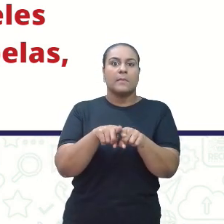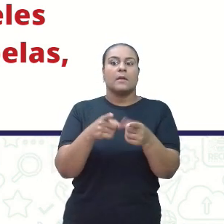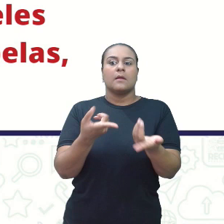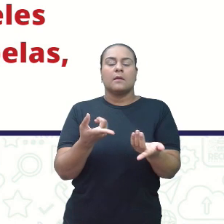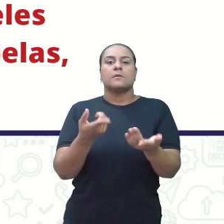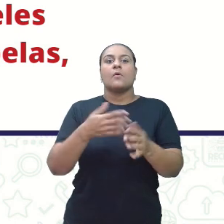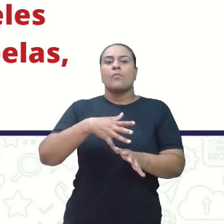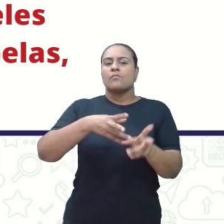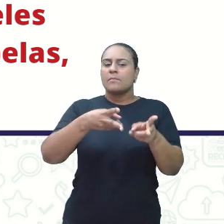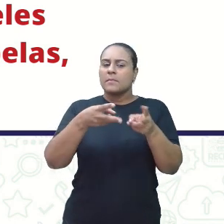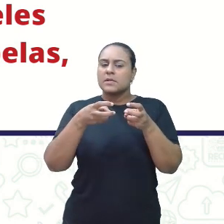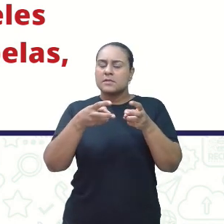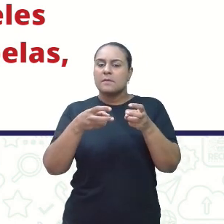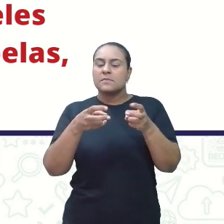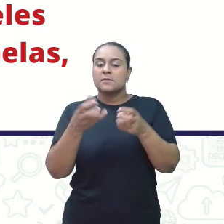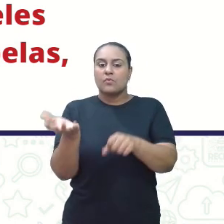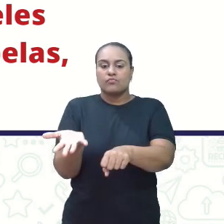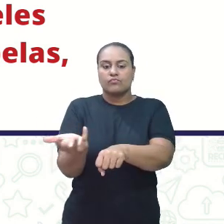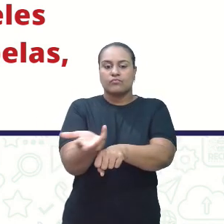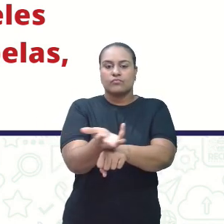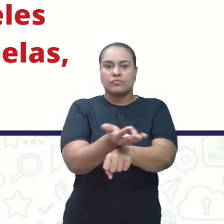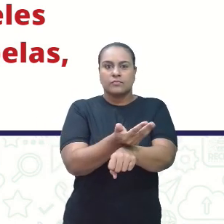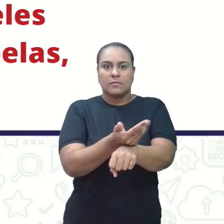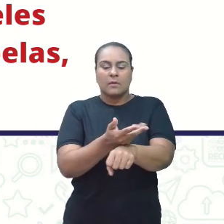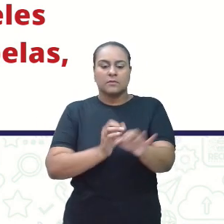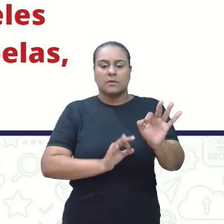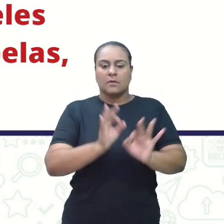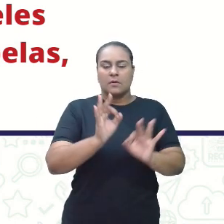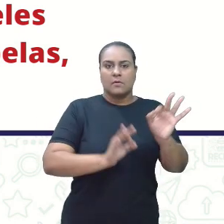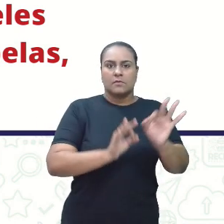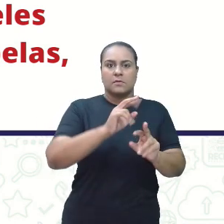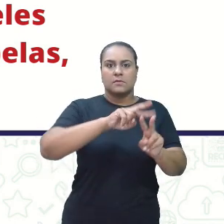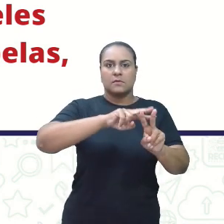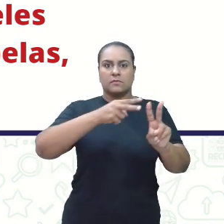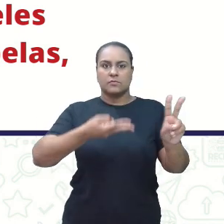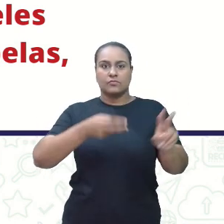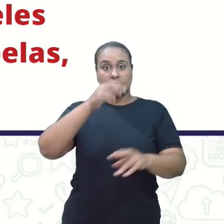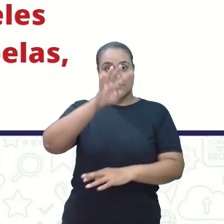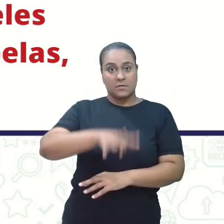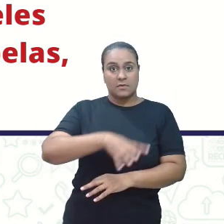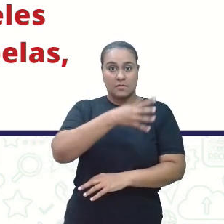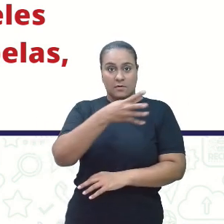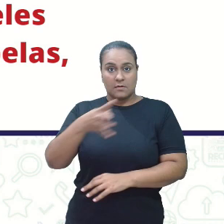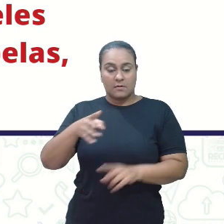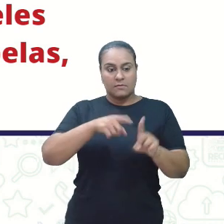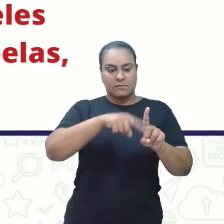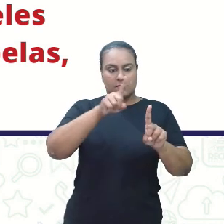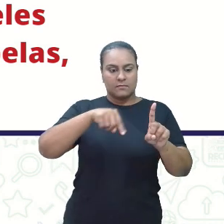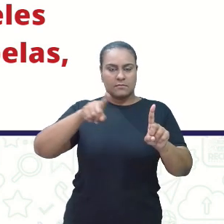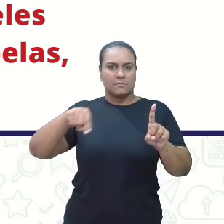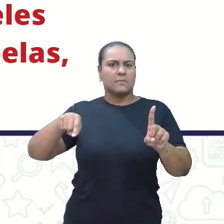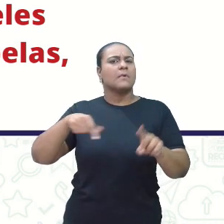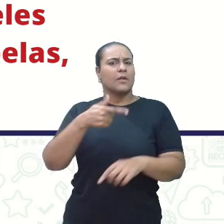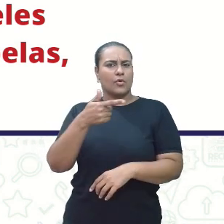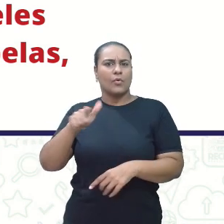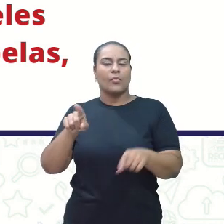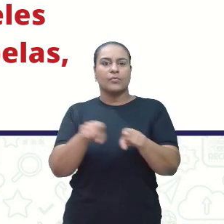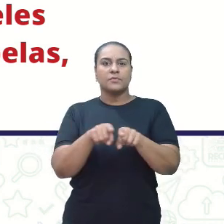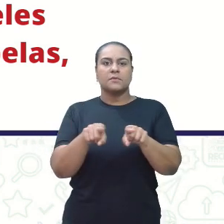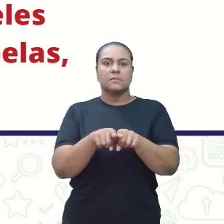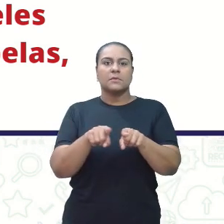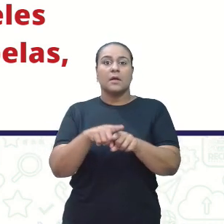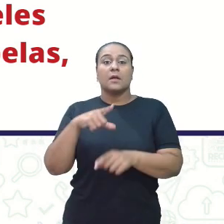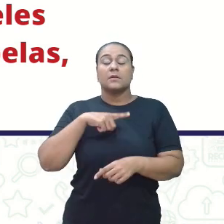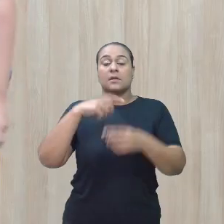dados coletados e a organização deles através de recursos como tabelas, gráficos, entre outros. Então, aqui